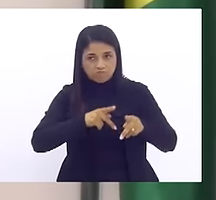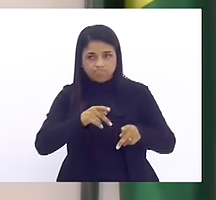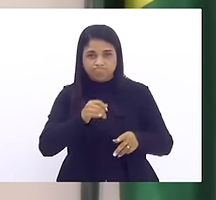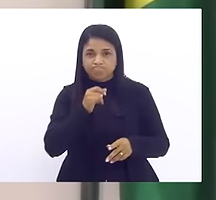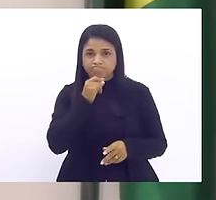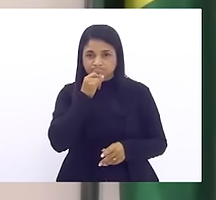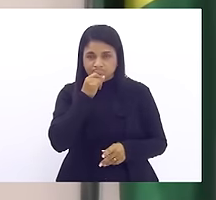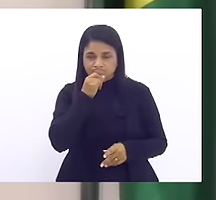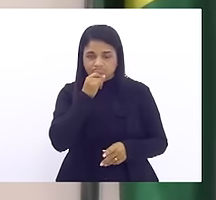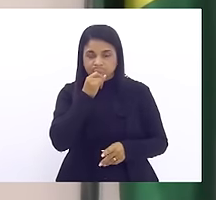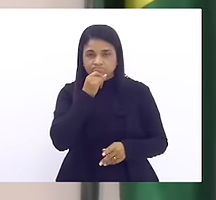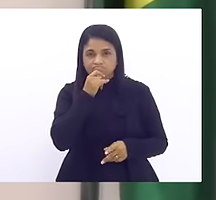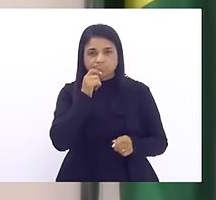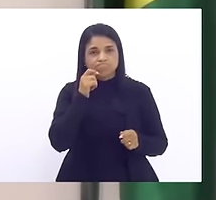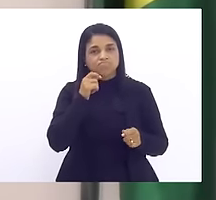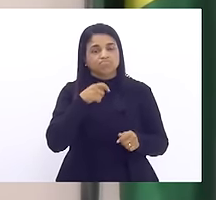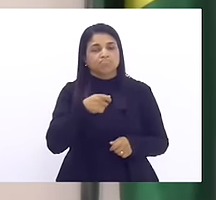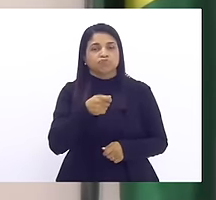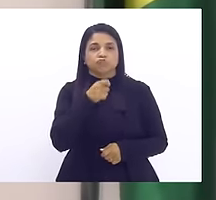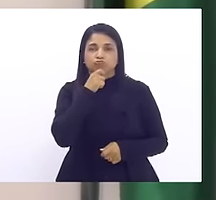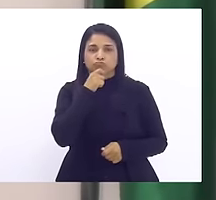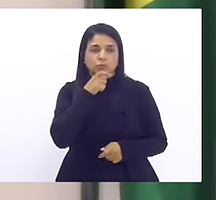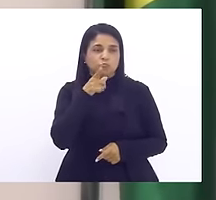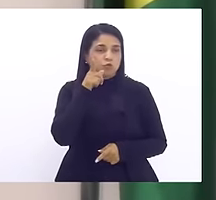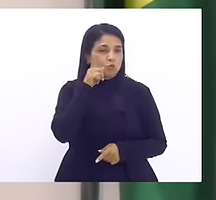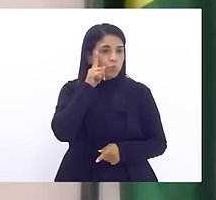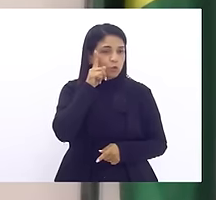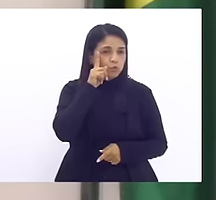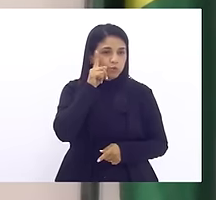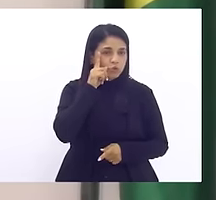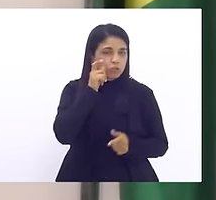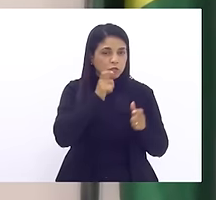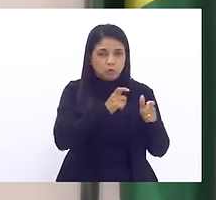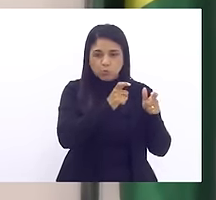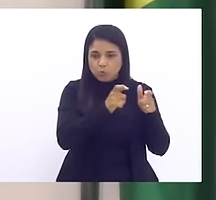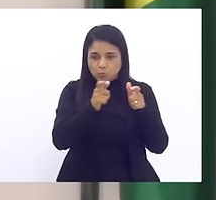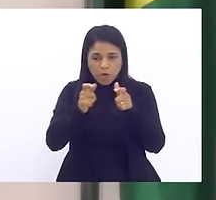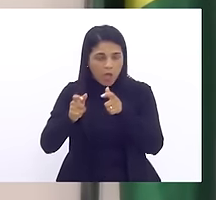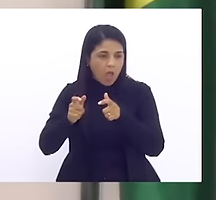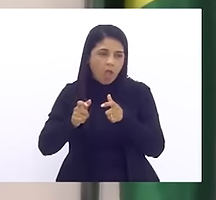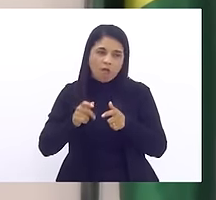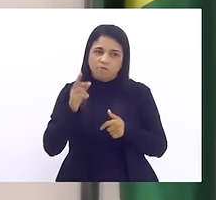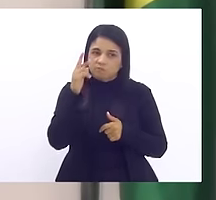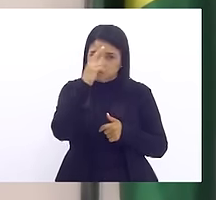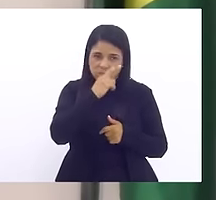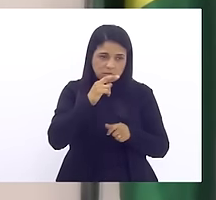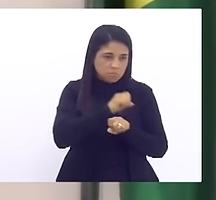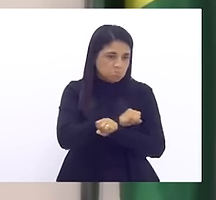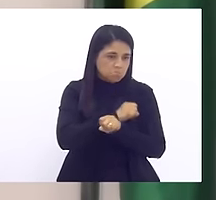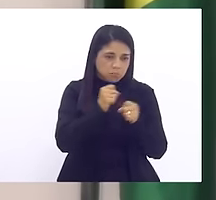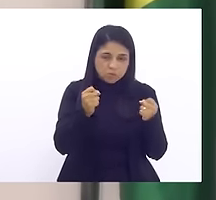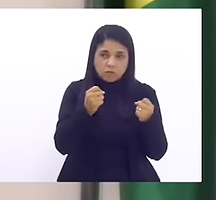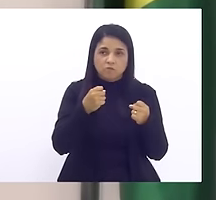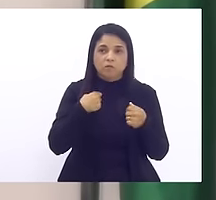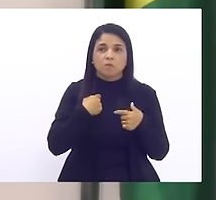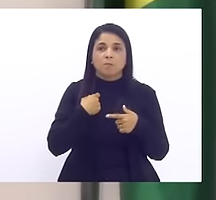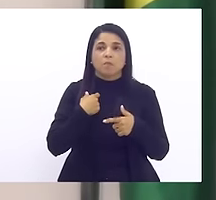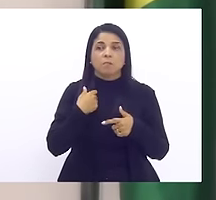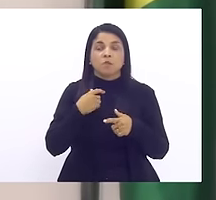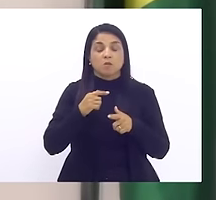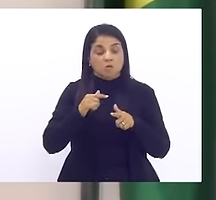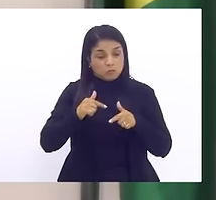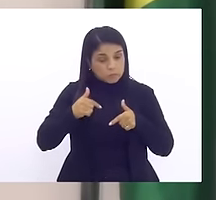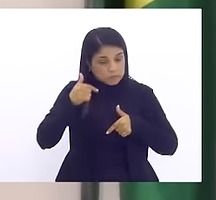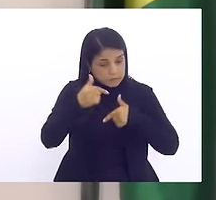temos a possibilidade de estar todos os dias em todos os lugares fiscalizando até porque embora seja uma atribuição